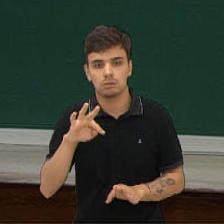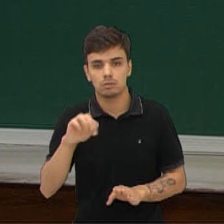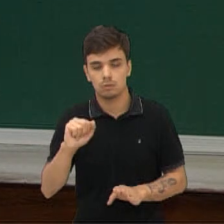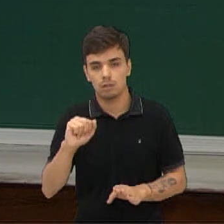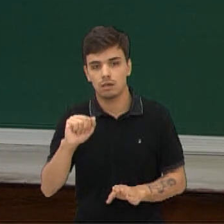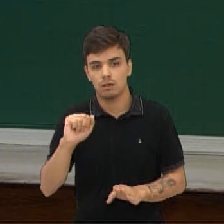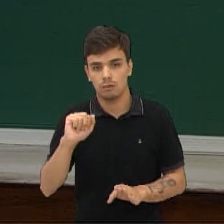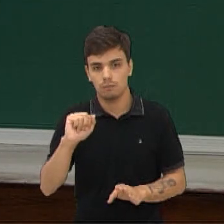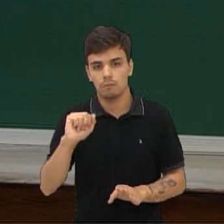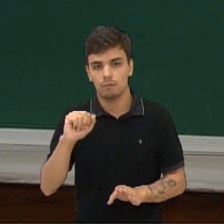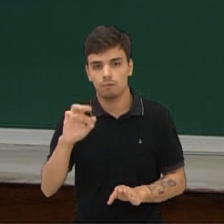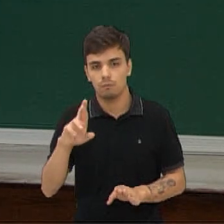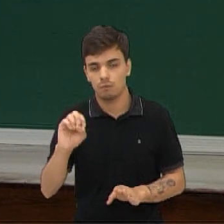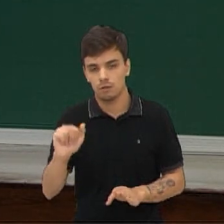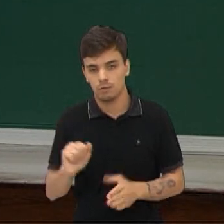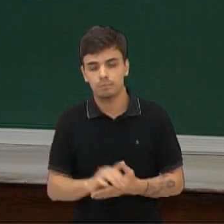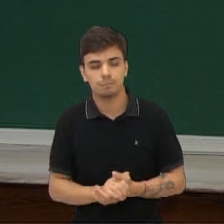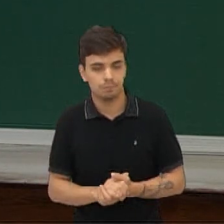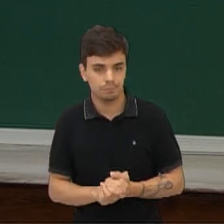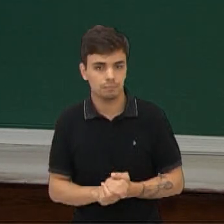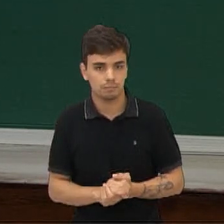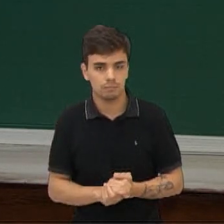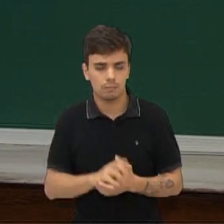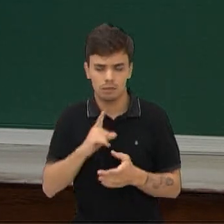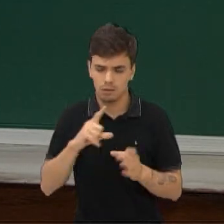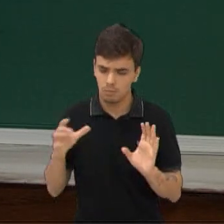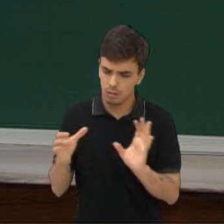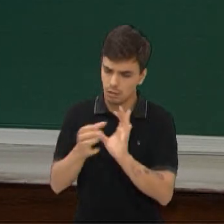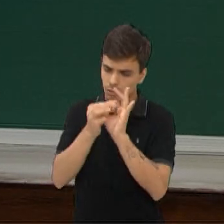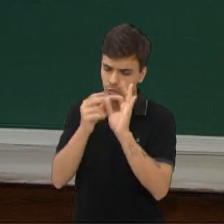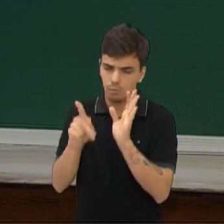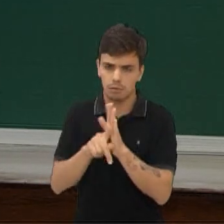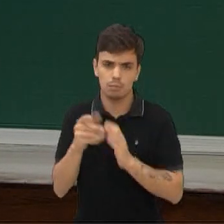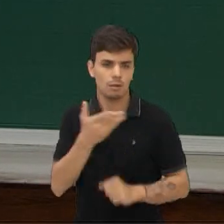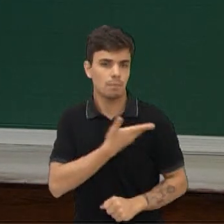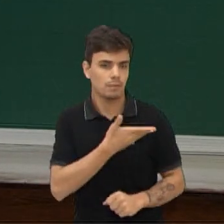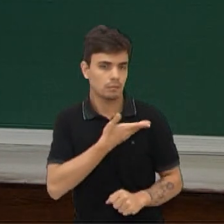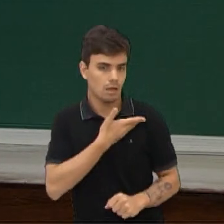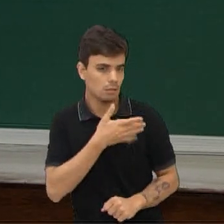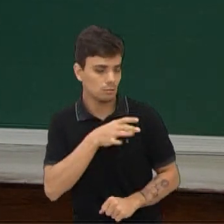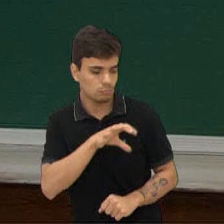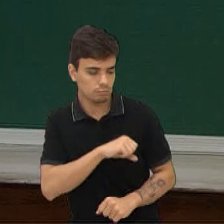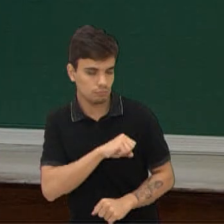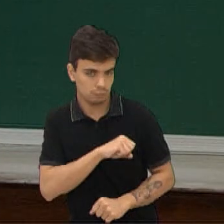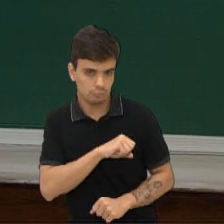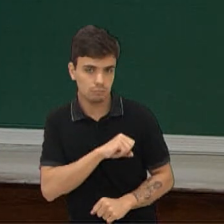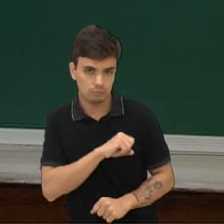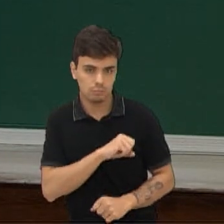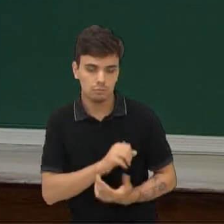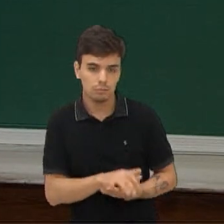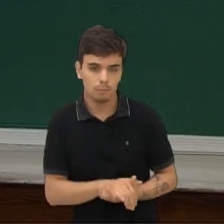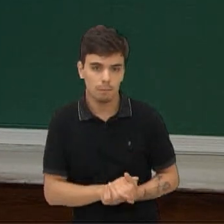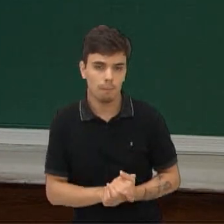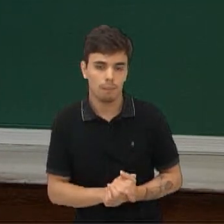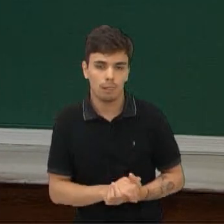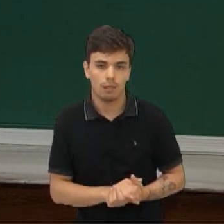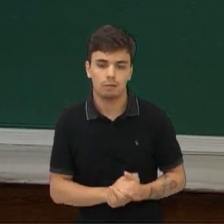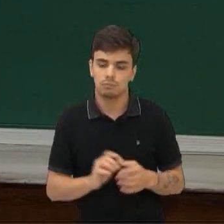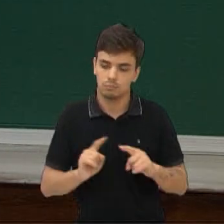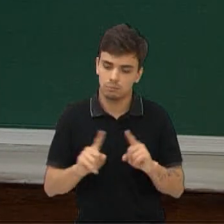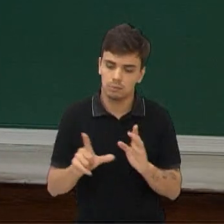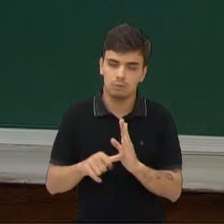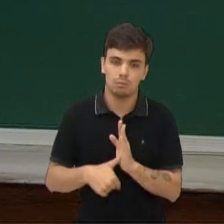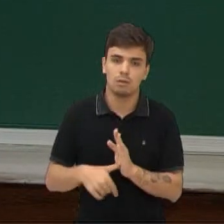no laço como uma ligação, a ligação de amizade, a ligação de amor, né? Então, ela querendo dizer assim, mesmo depois,